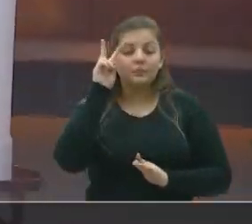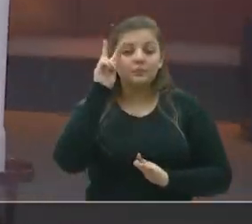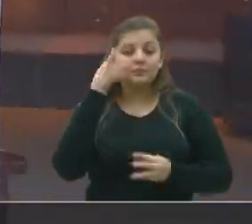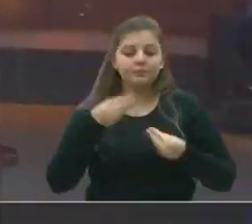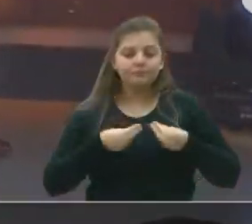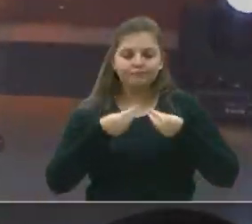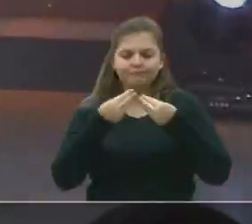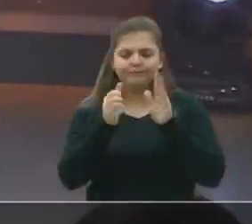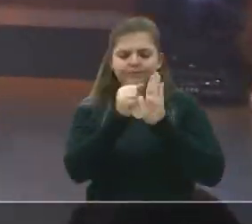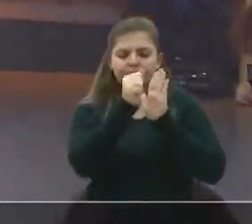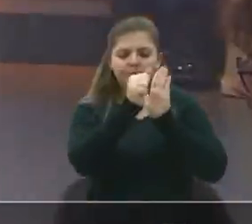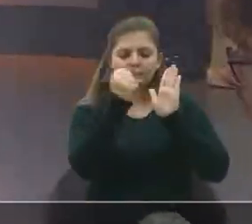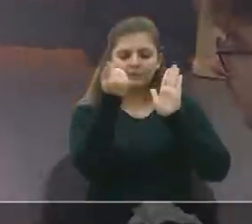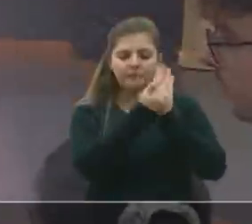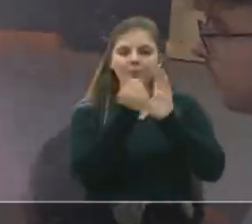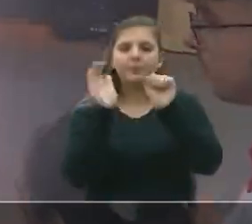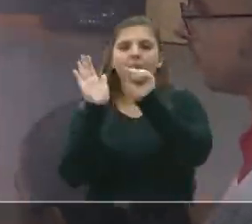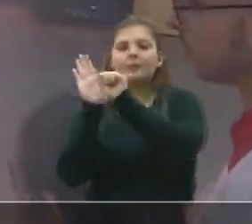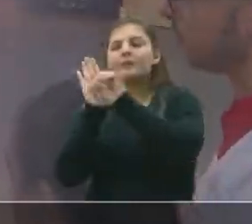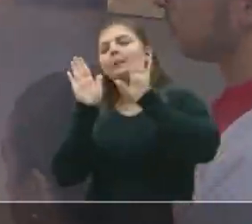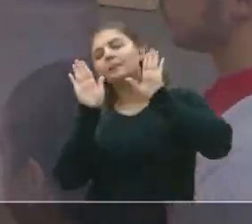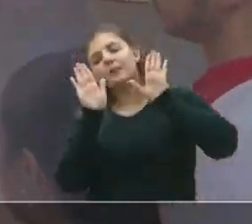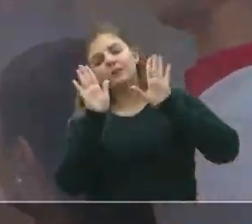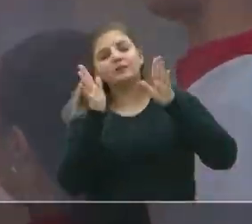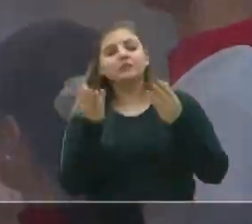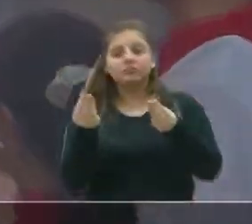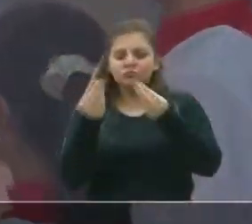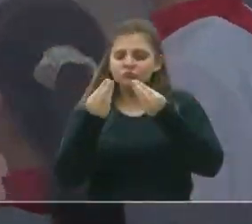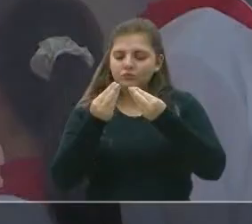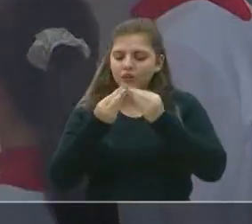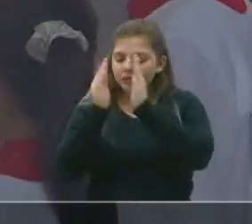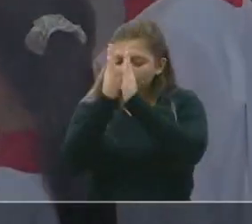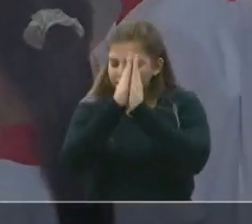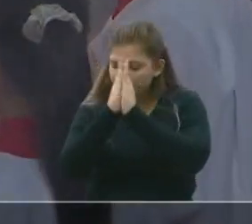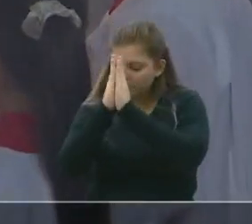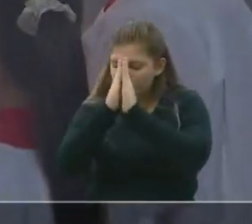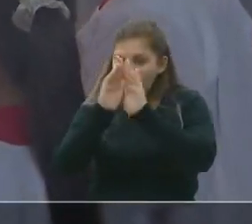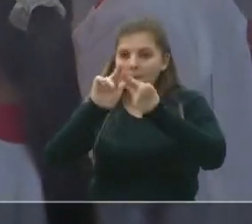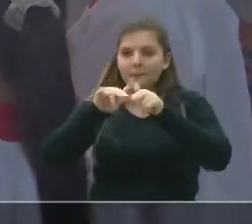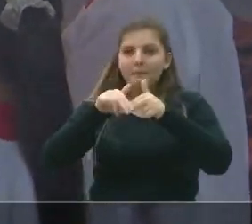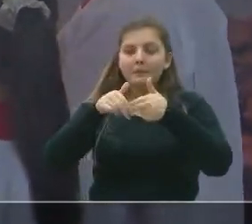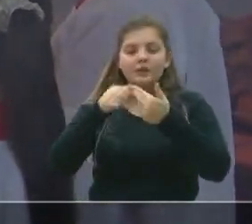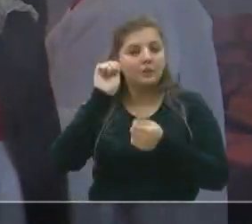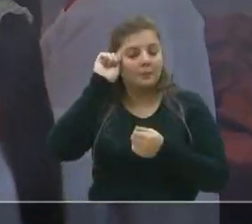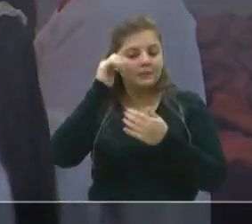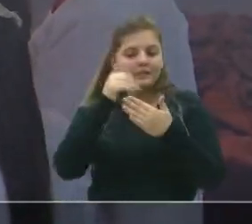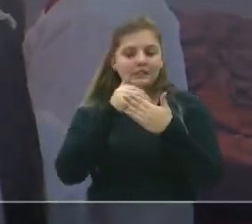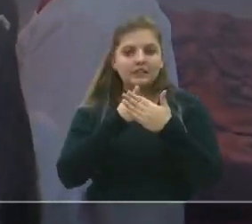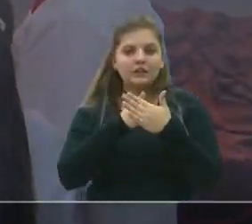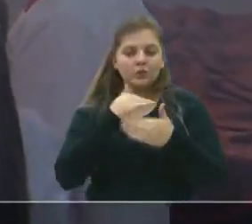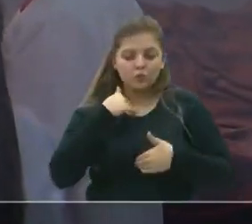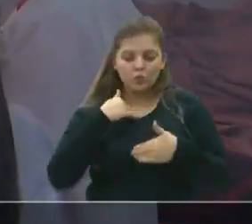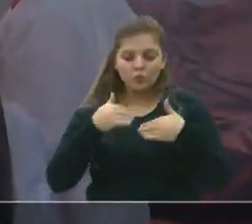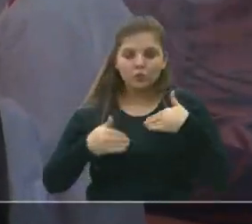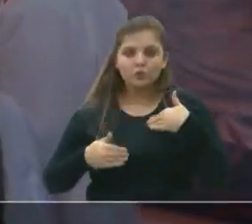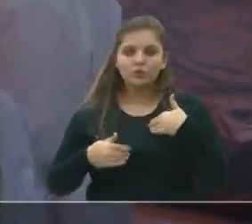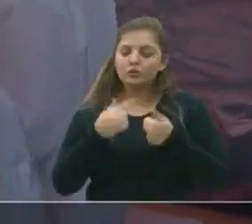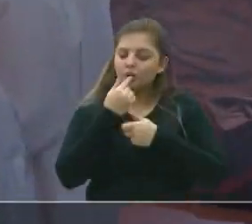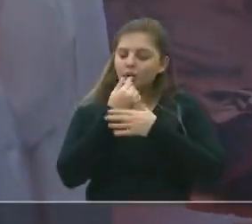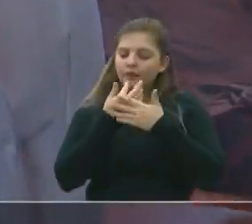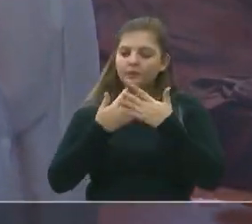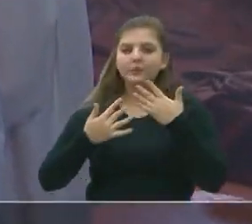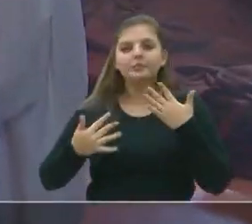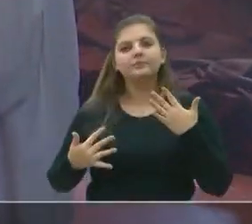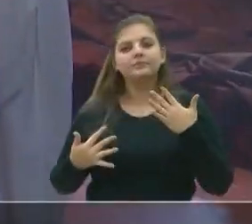vossa paixão. Concedei-nos tal veneração pelos sagrados mistérios do vosso corpo e do vosso